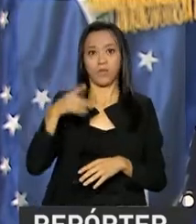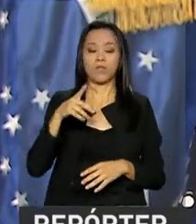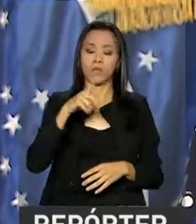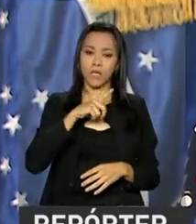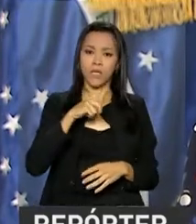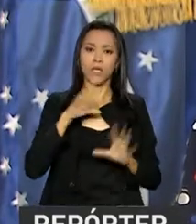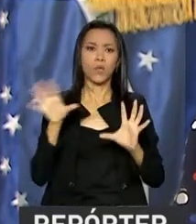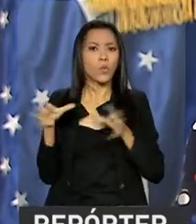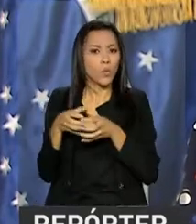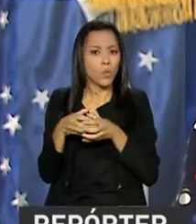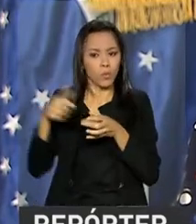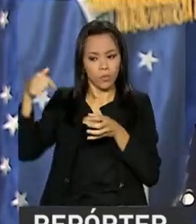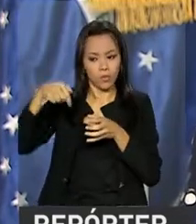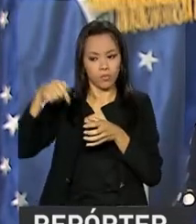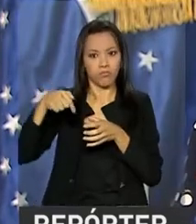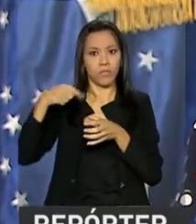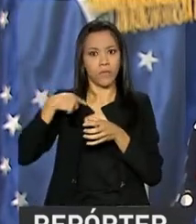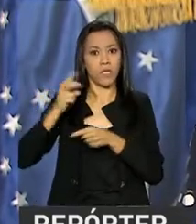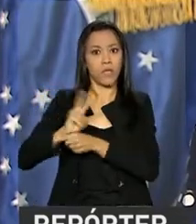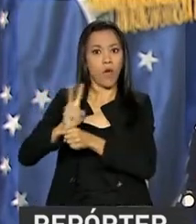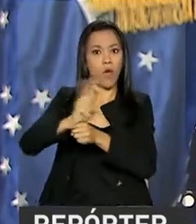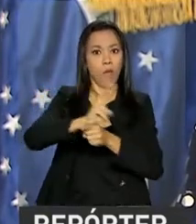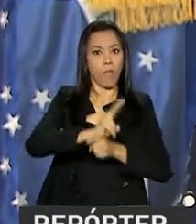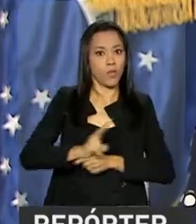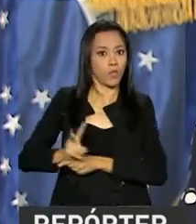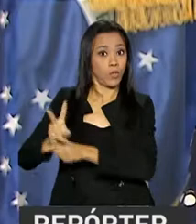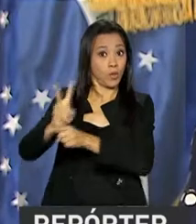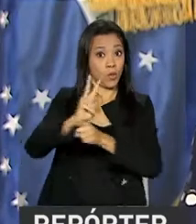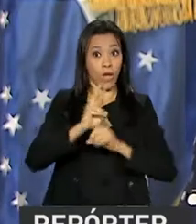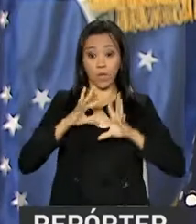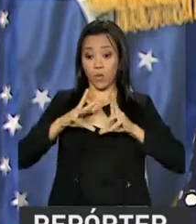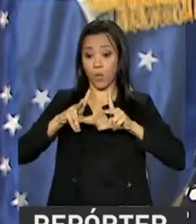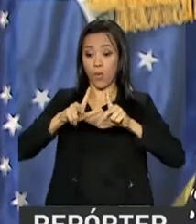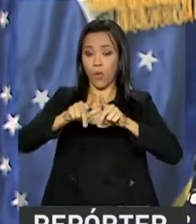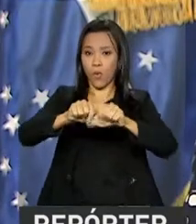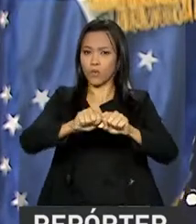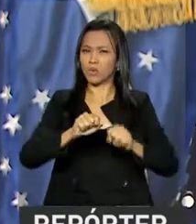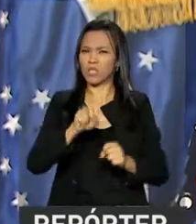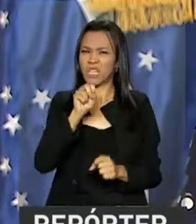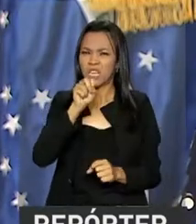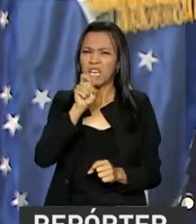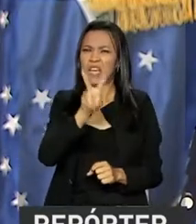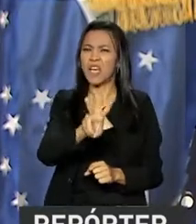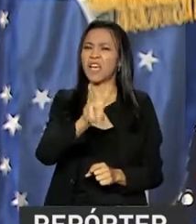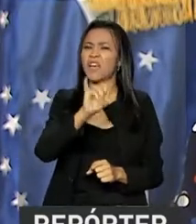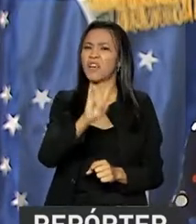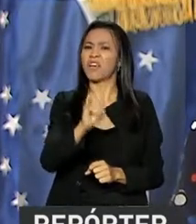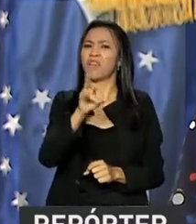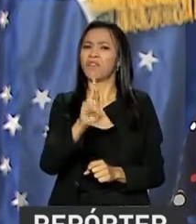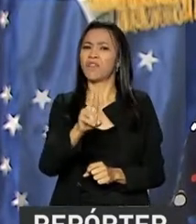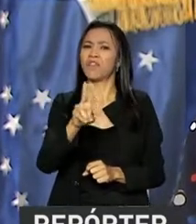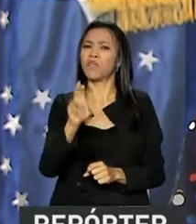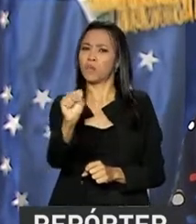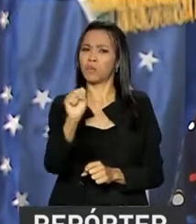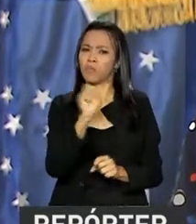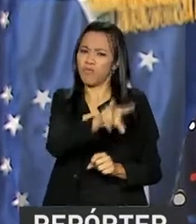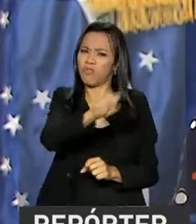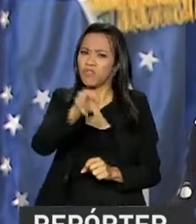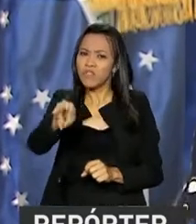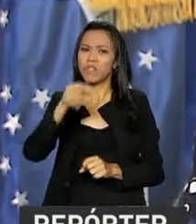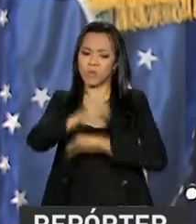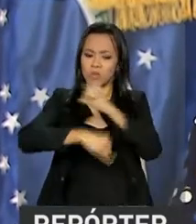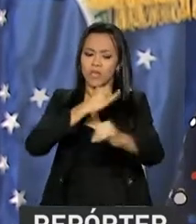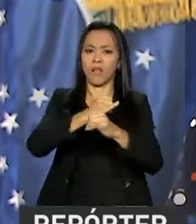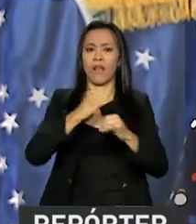formados para obra para monitorar todos os tipos de vírus que possam estar entrando na nossa rede ea gente